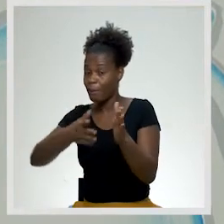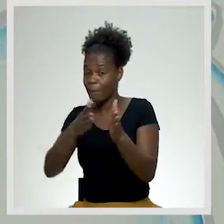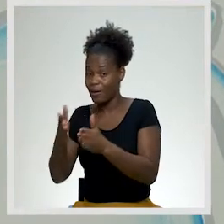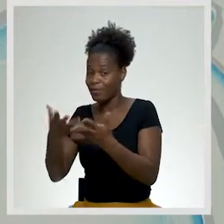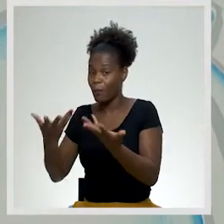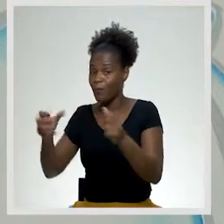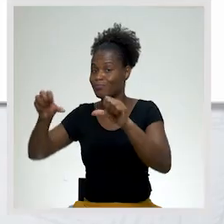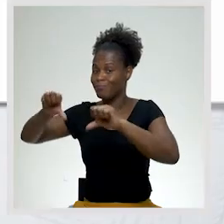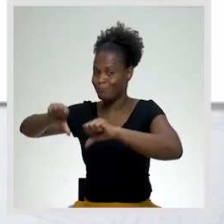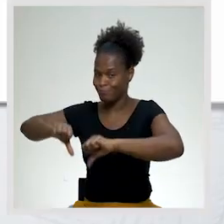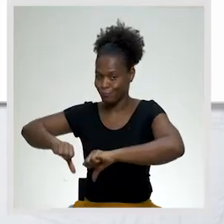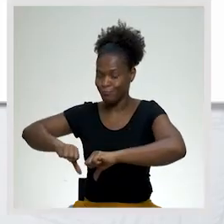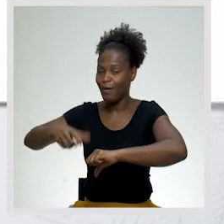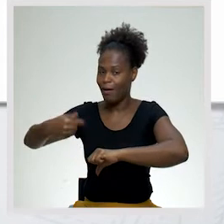é óbvio.